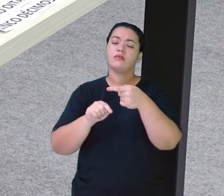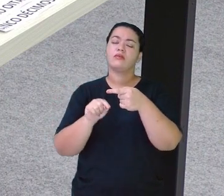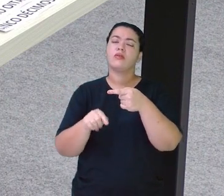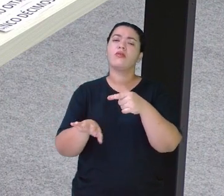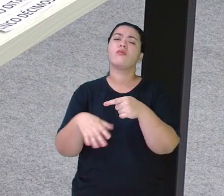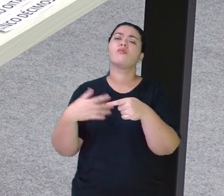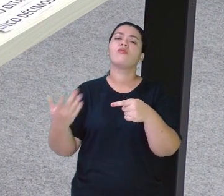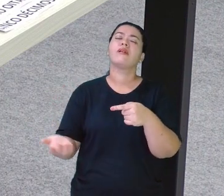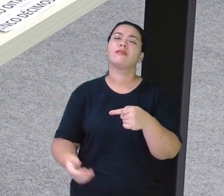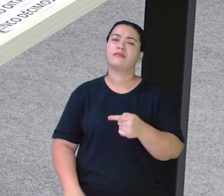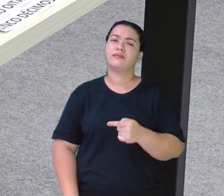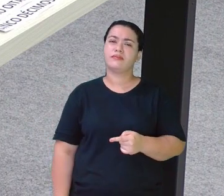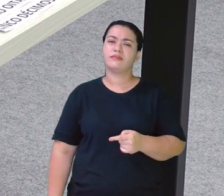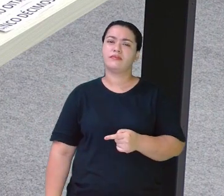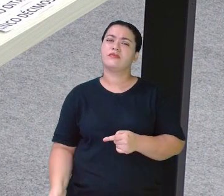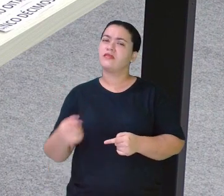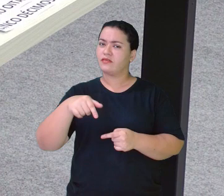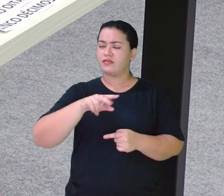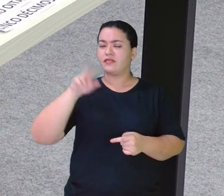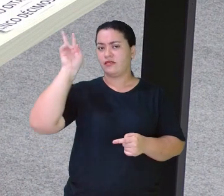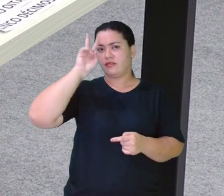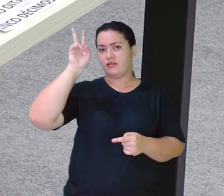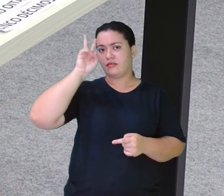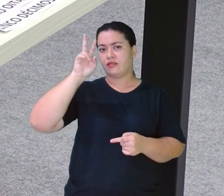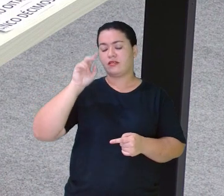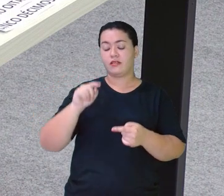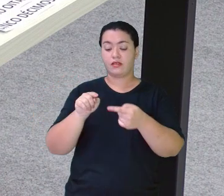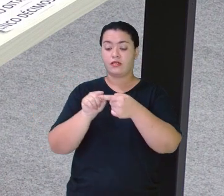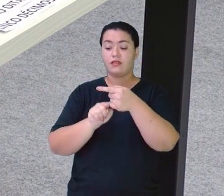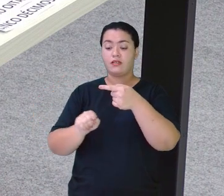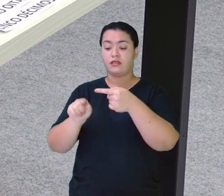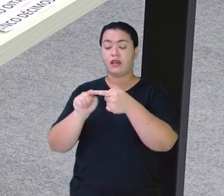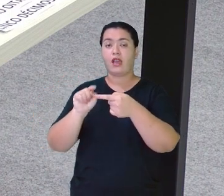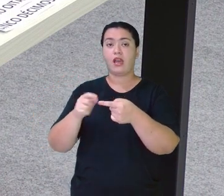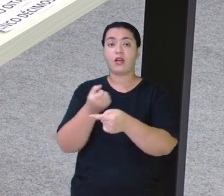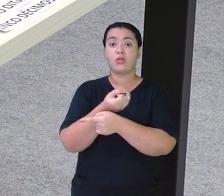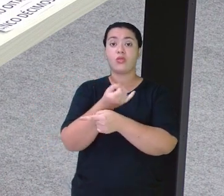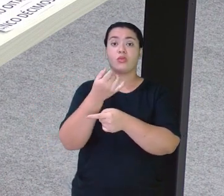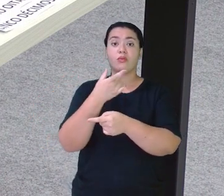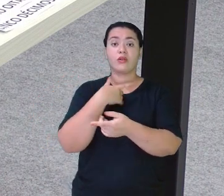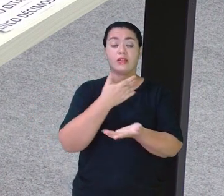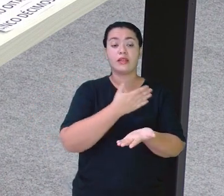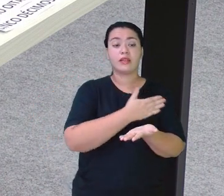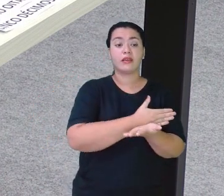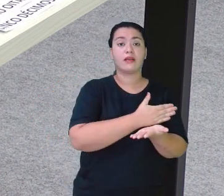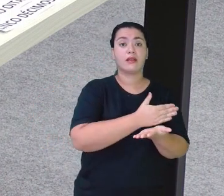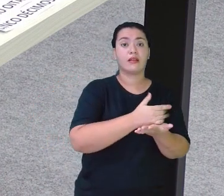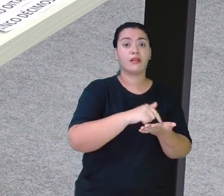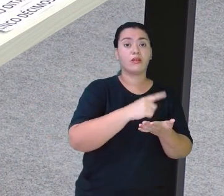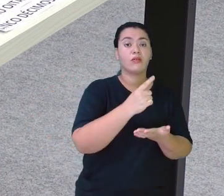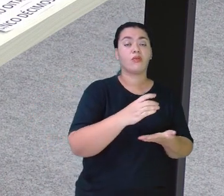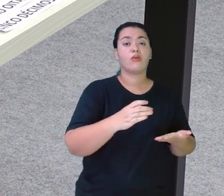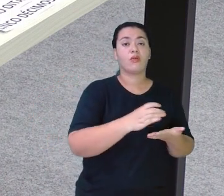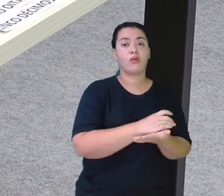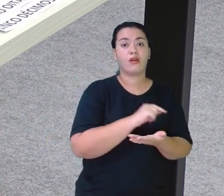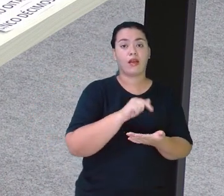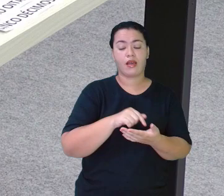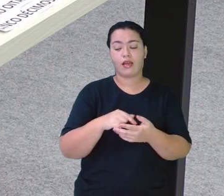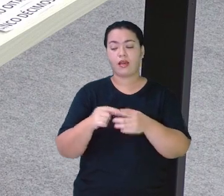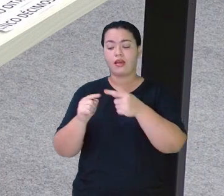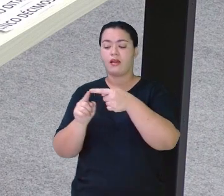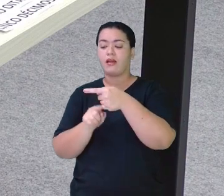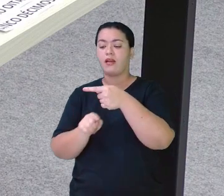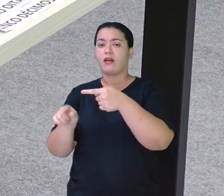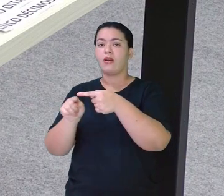seria? Vocês lembram? Responde aí no chat. O número de baixo representa na fração